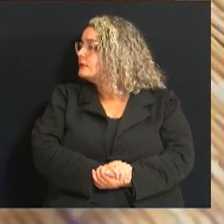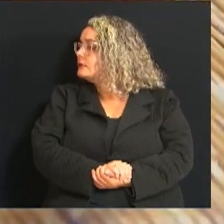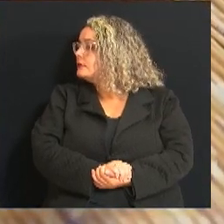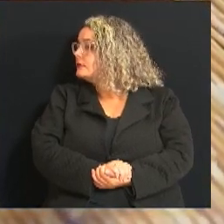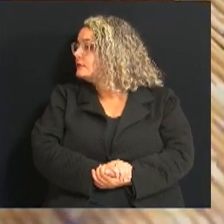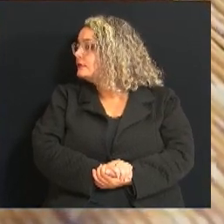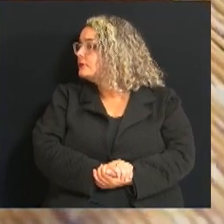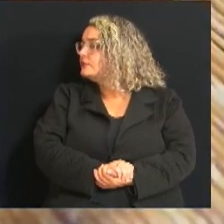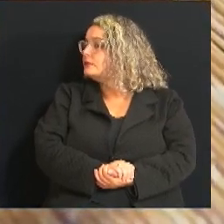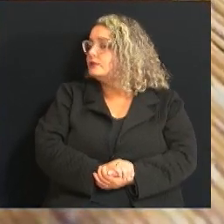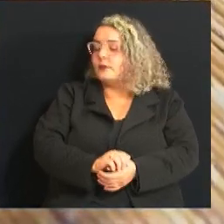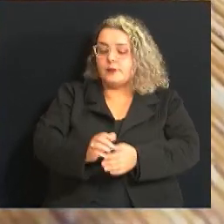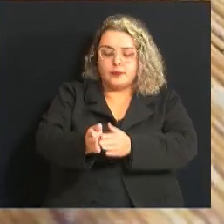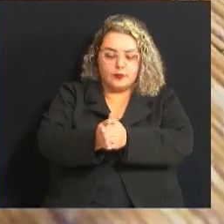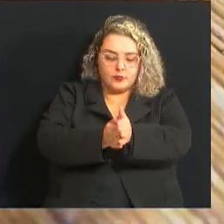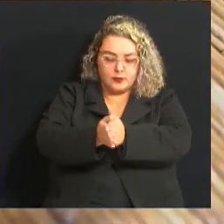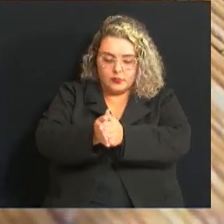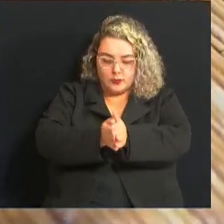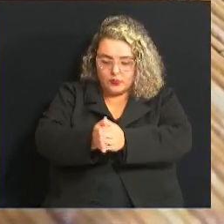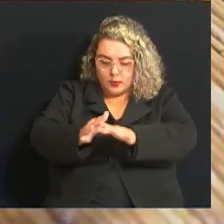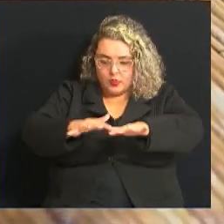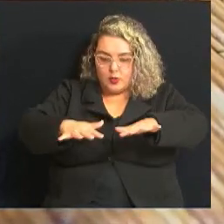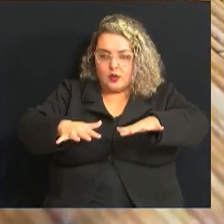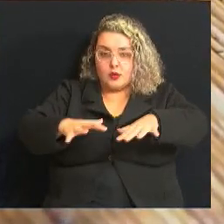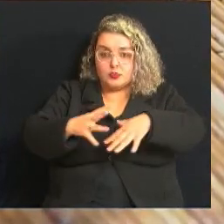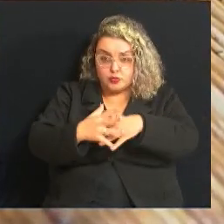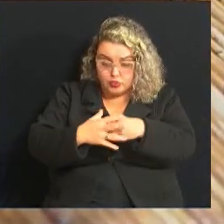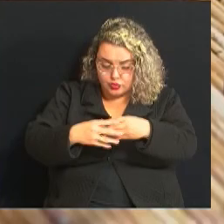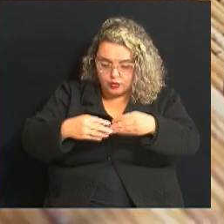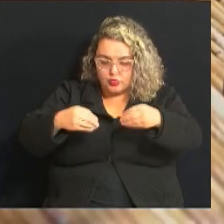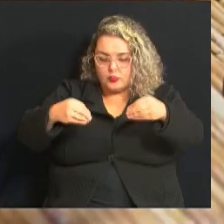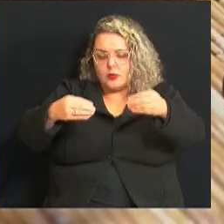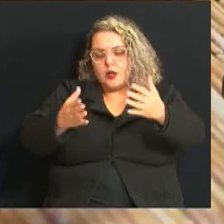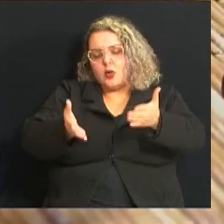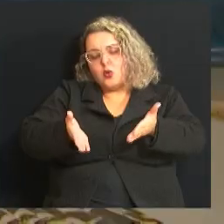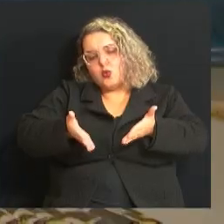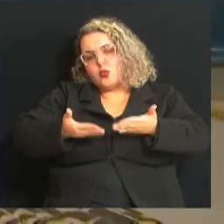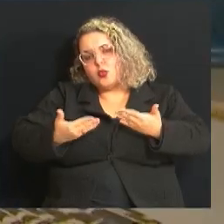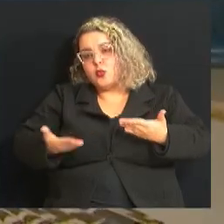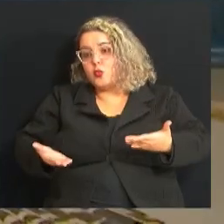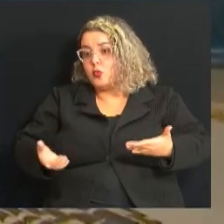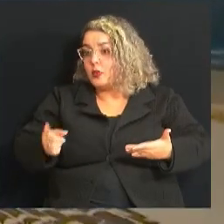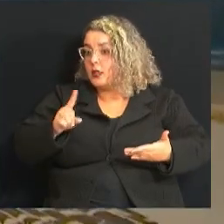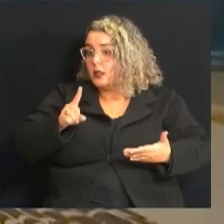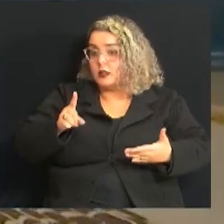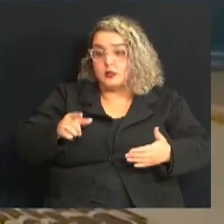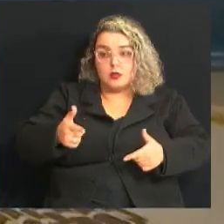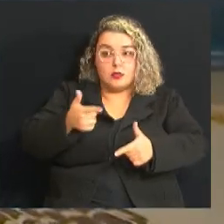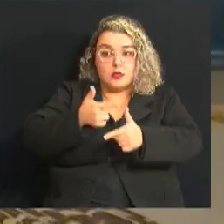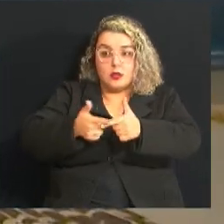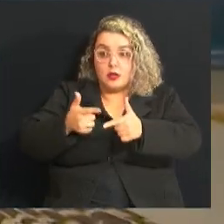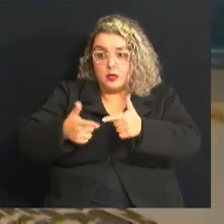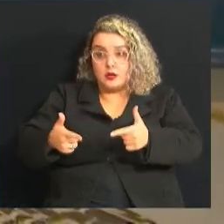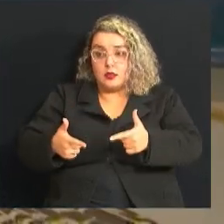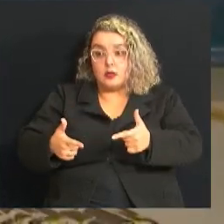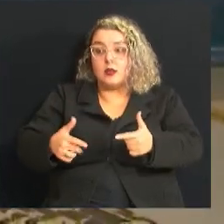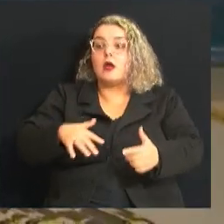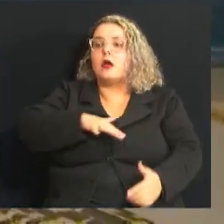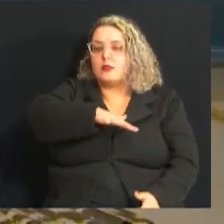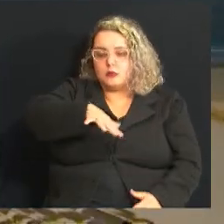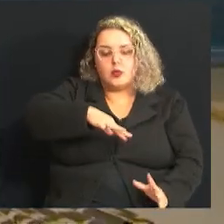O Reiki é um sistema de cura milenar, suave e não invasivo, que agora faz parte do mundo